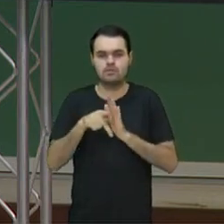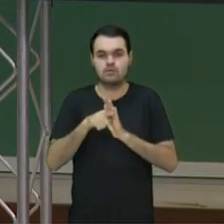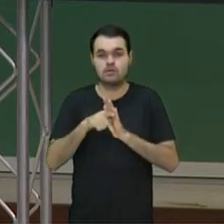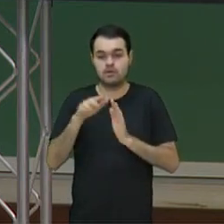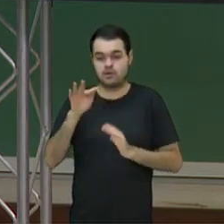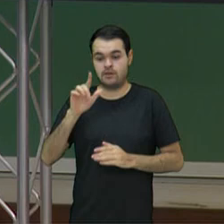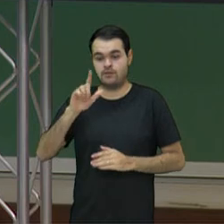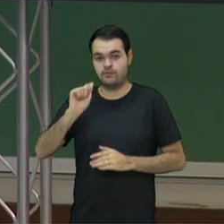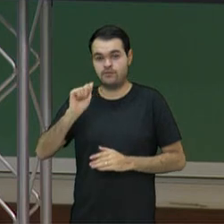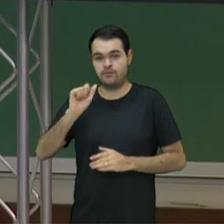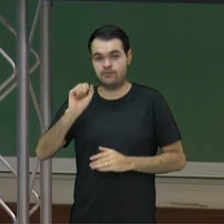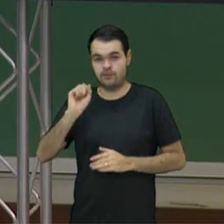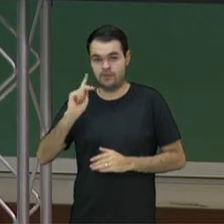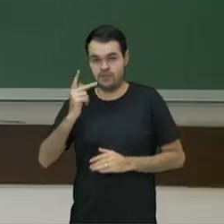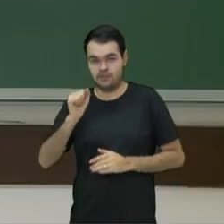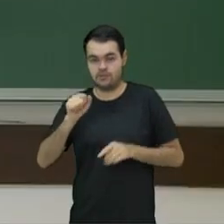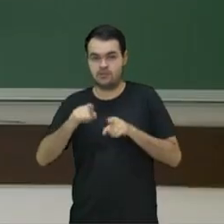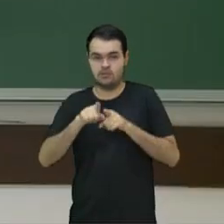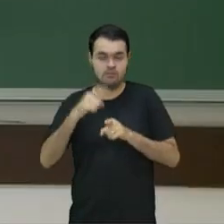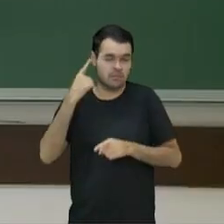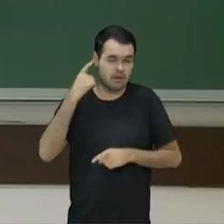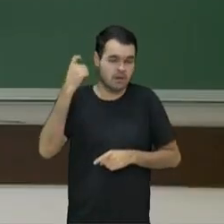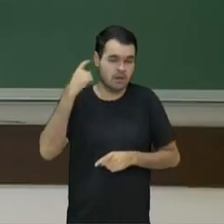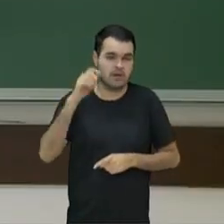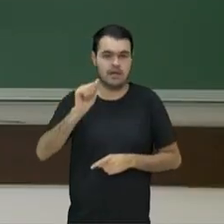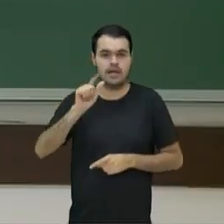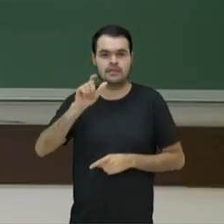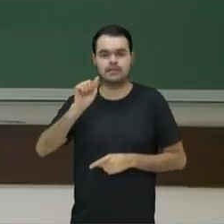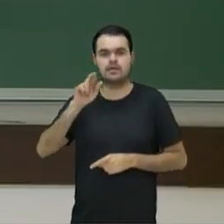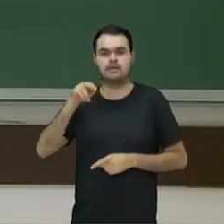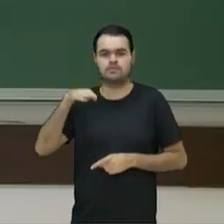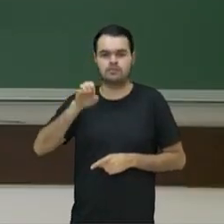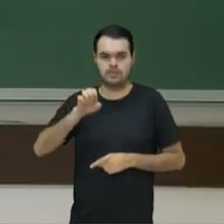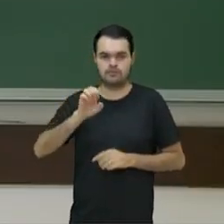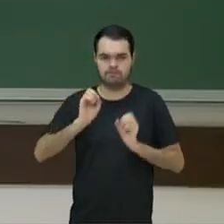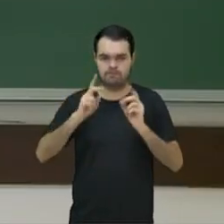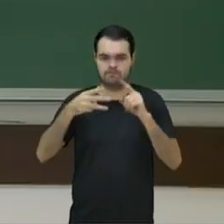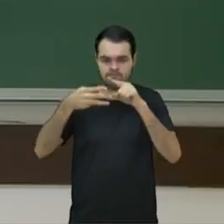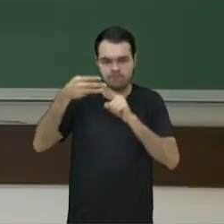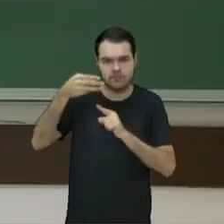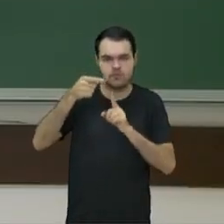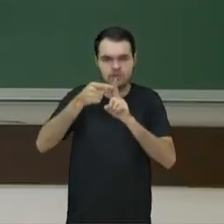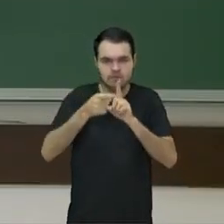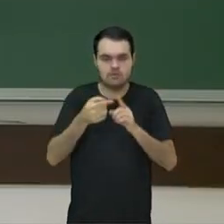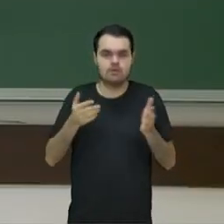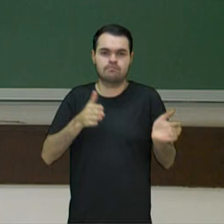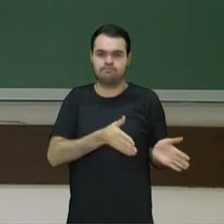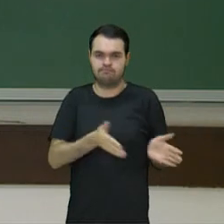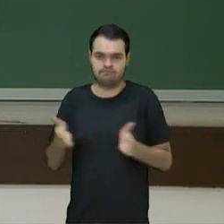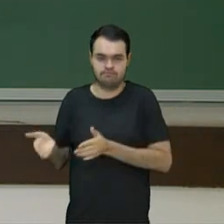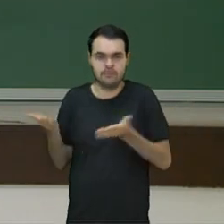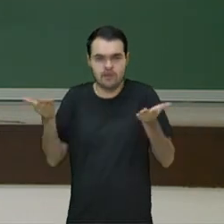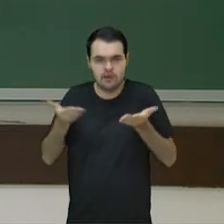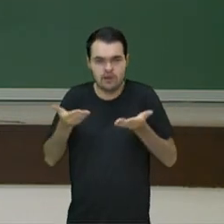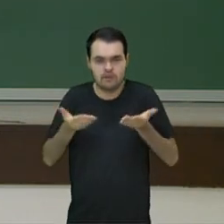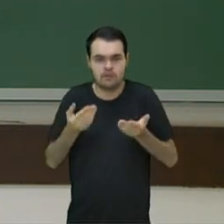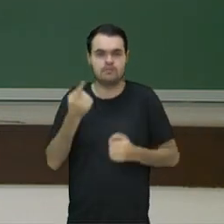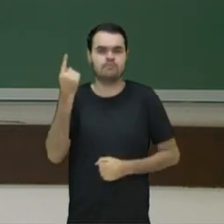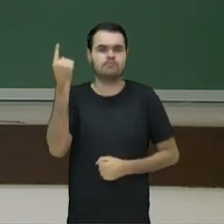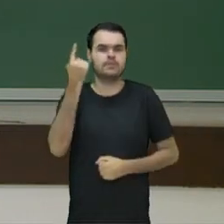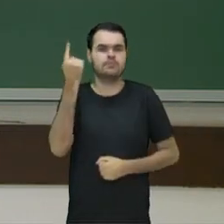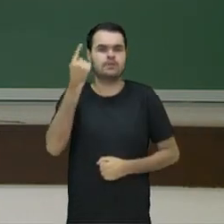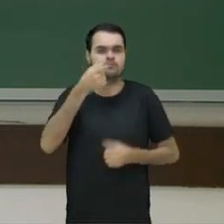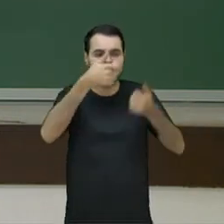alarmes. Muito bem. Feito isso, nós vamos passar aqui para a definição da primeira lei de